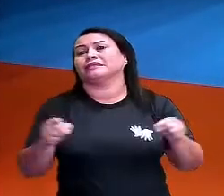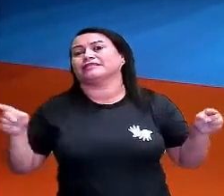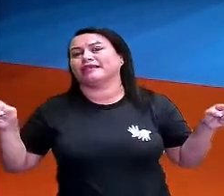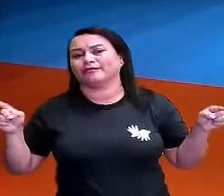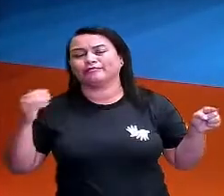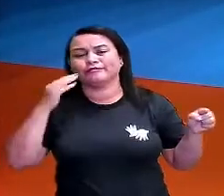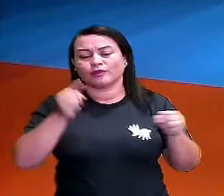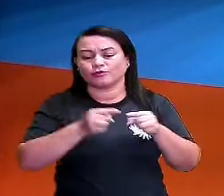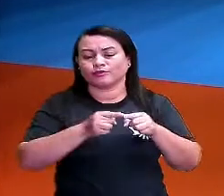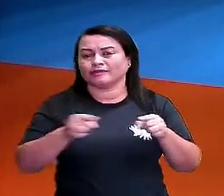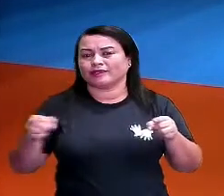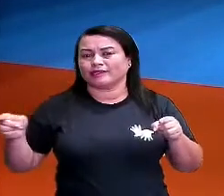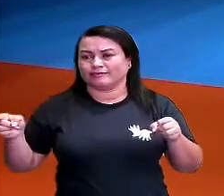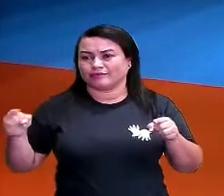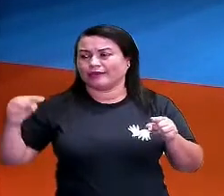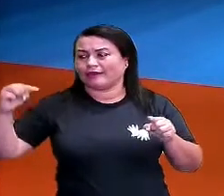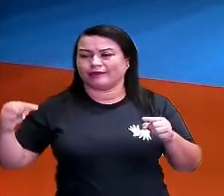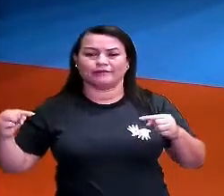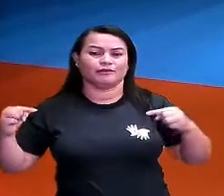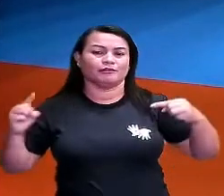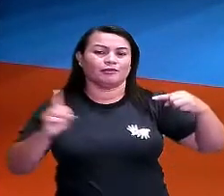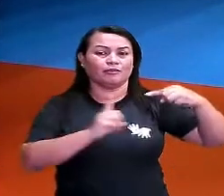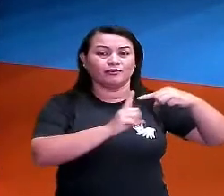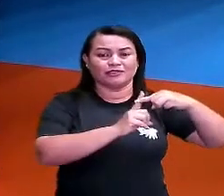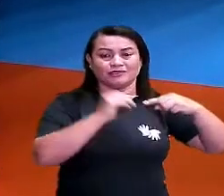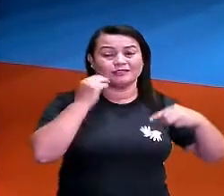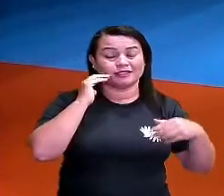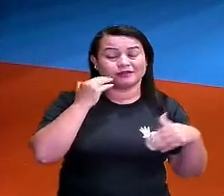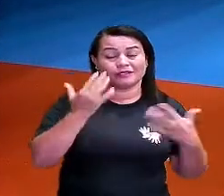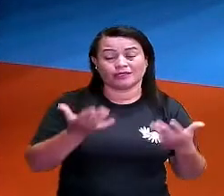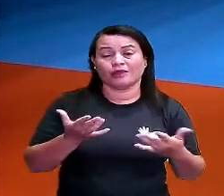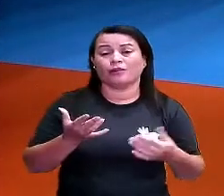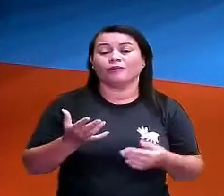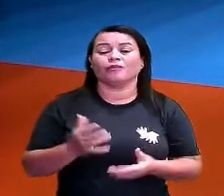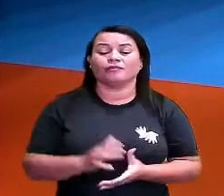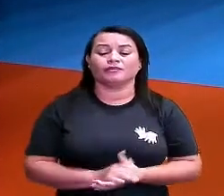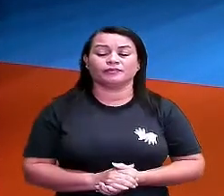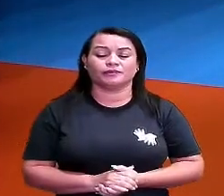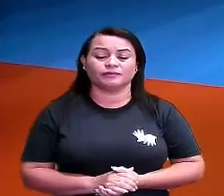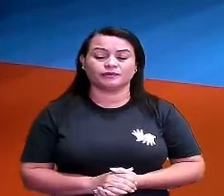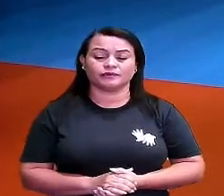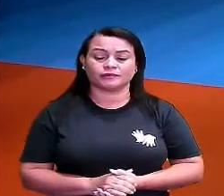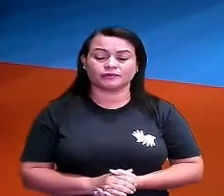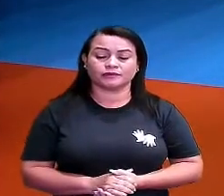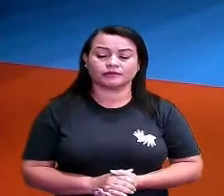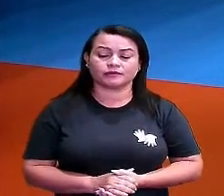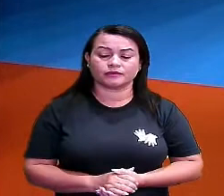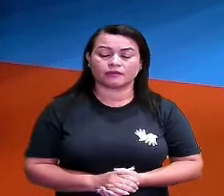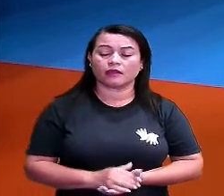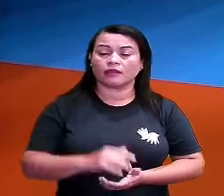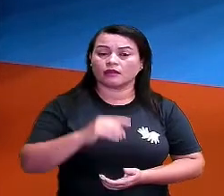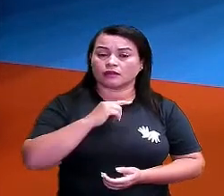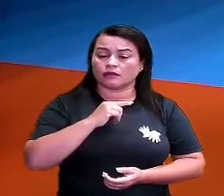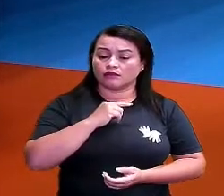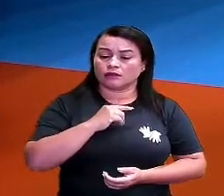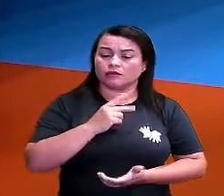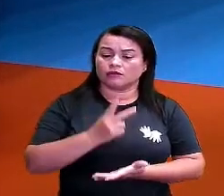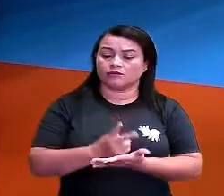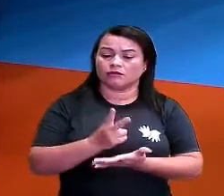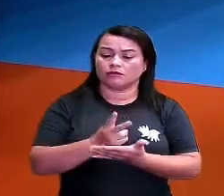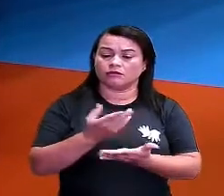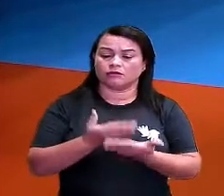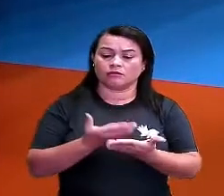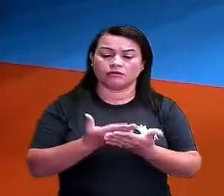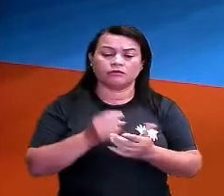e tenho 4 como quociente, tá bom? Beleza? Vamos seguir. Seguindo então para a nossa aula, o que é